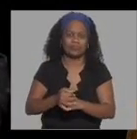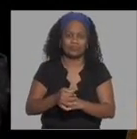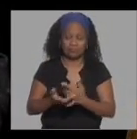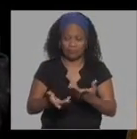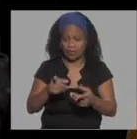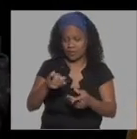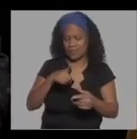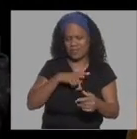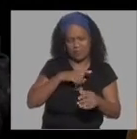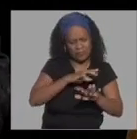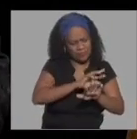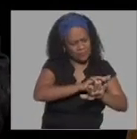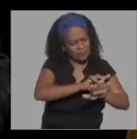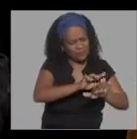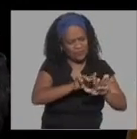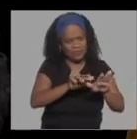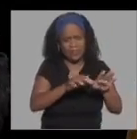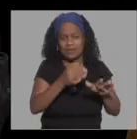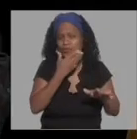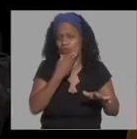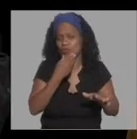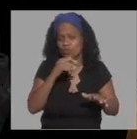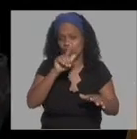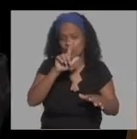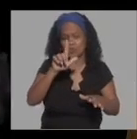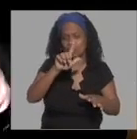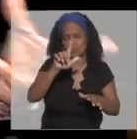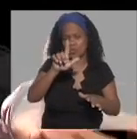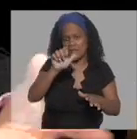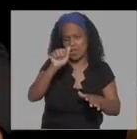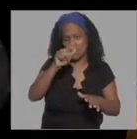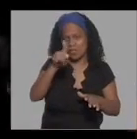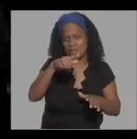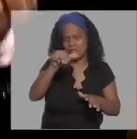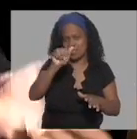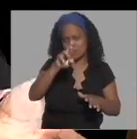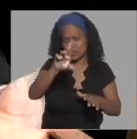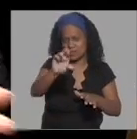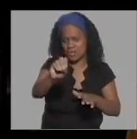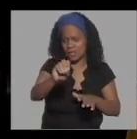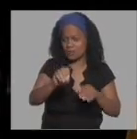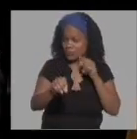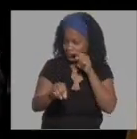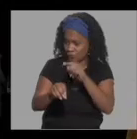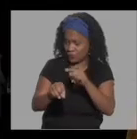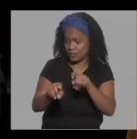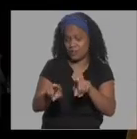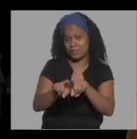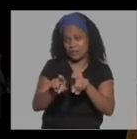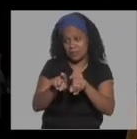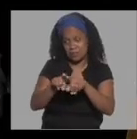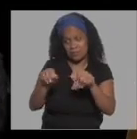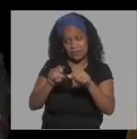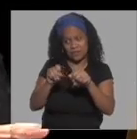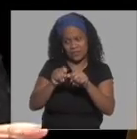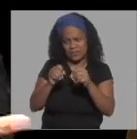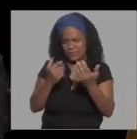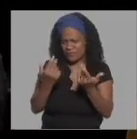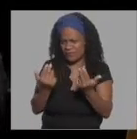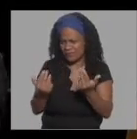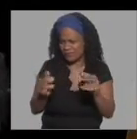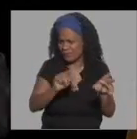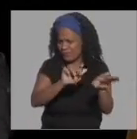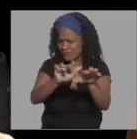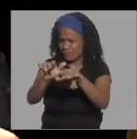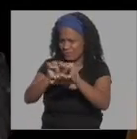fazendo lima barreto tem um lado a 0 fazendo a peça dele programa dele você casa através do seu existem esses